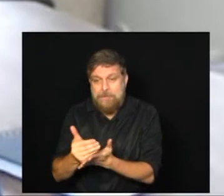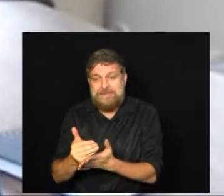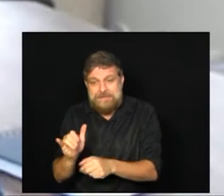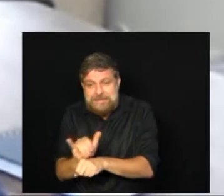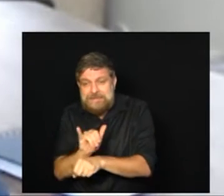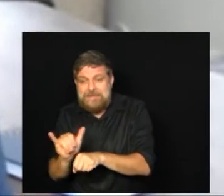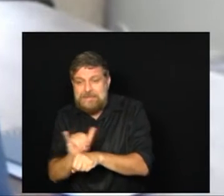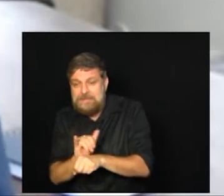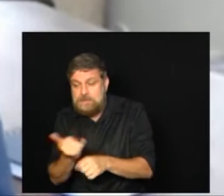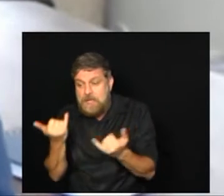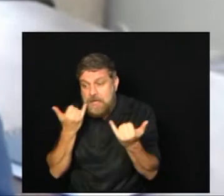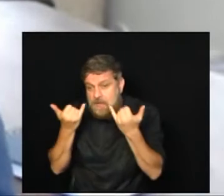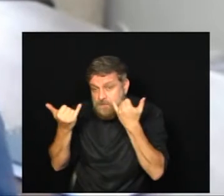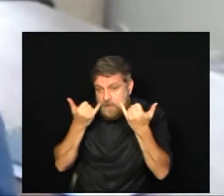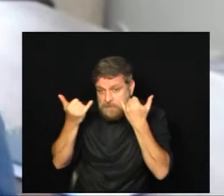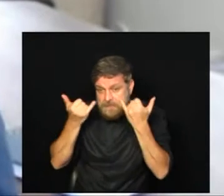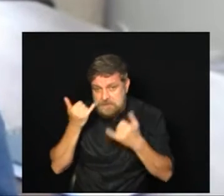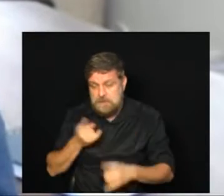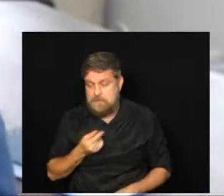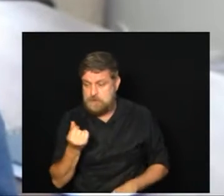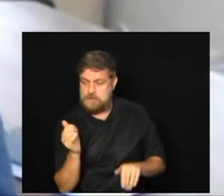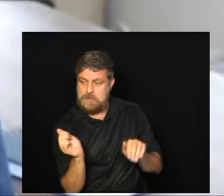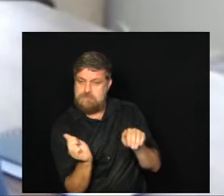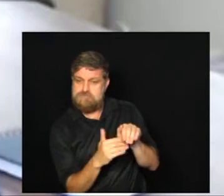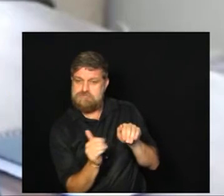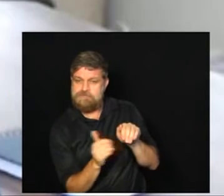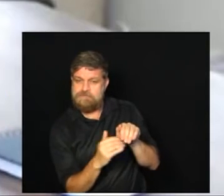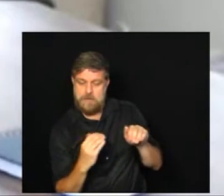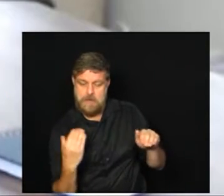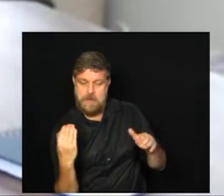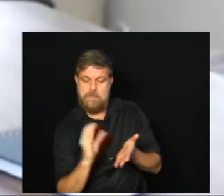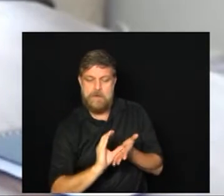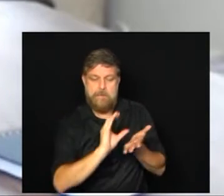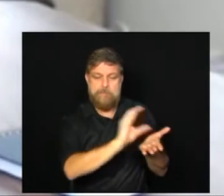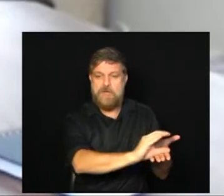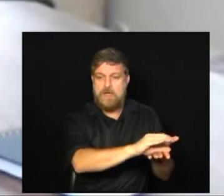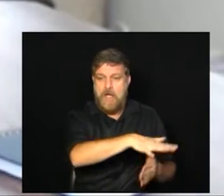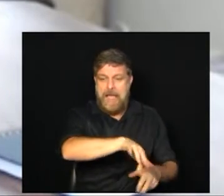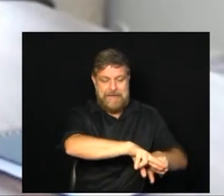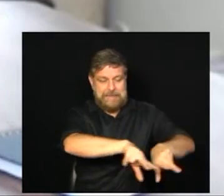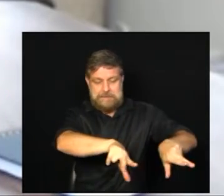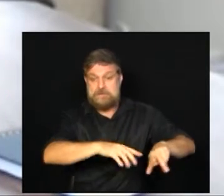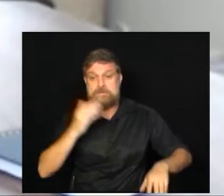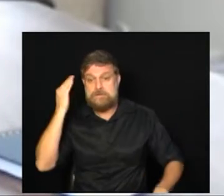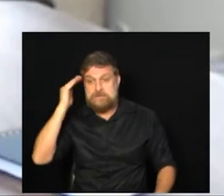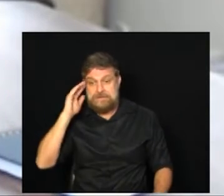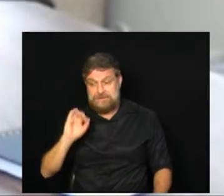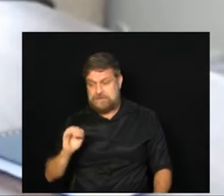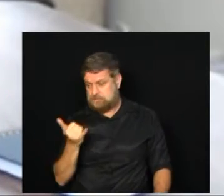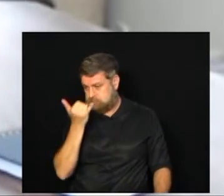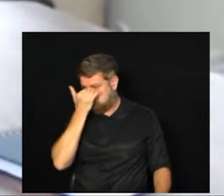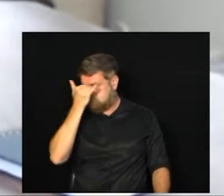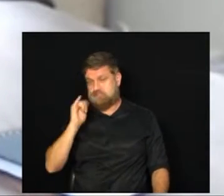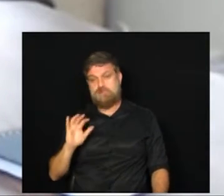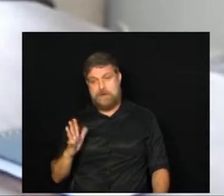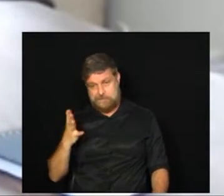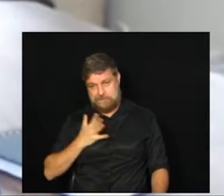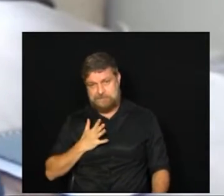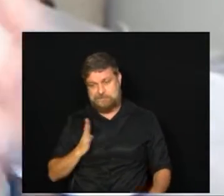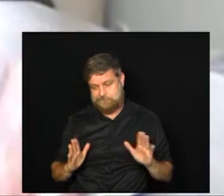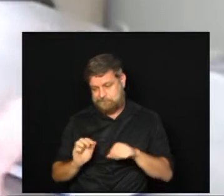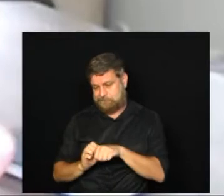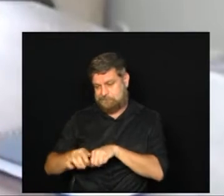mais informação realmente para investir, né? Porque já entenderam que caso venha uma nova